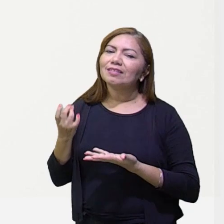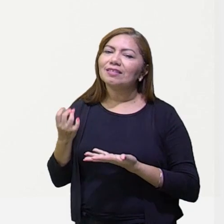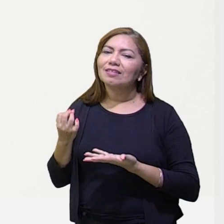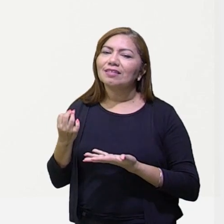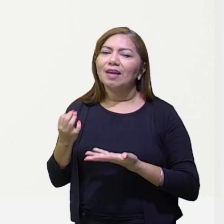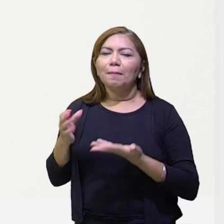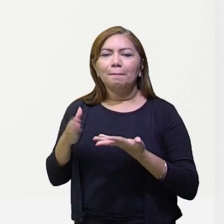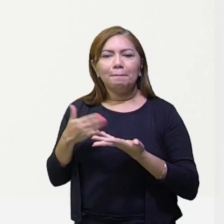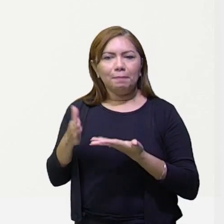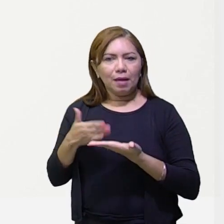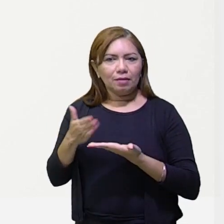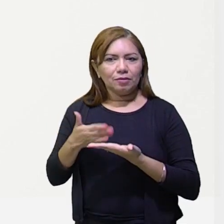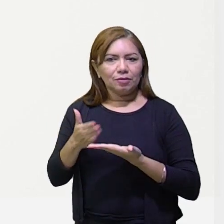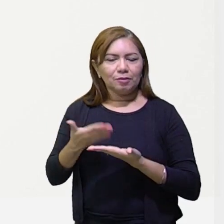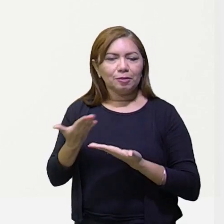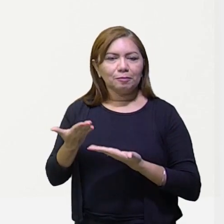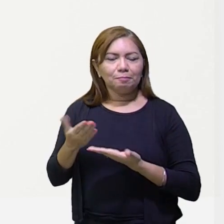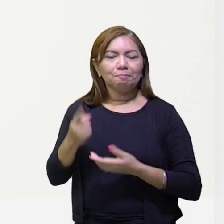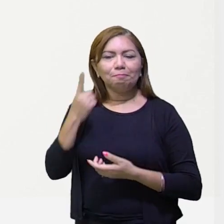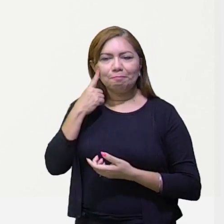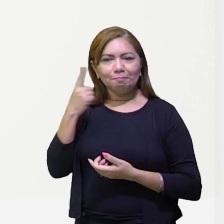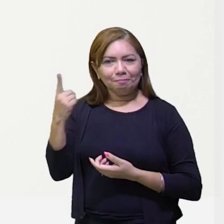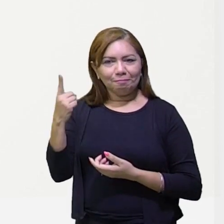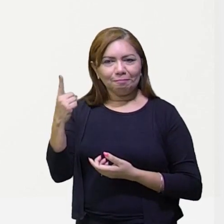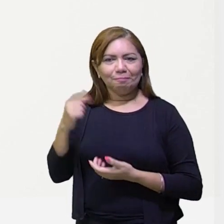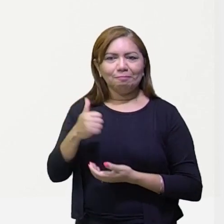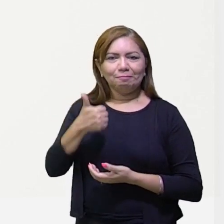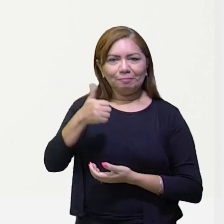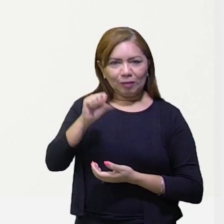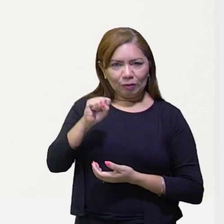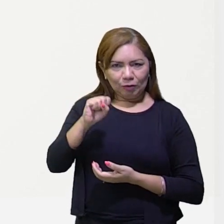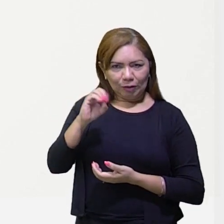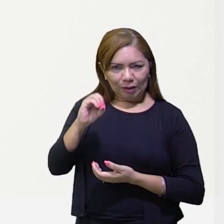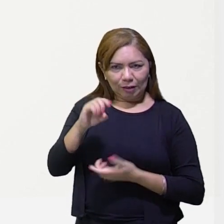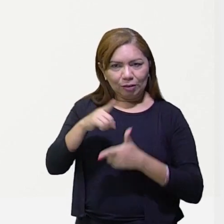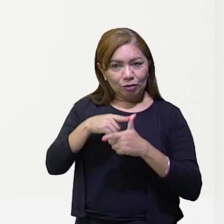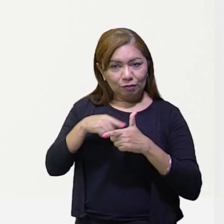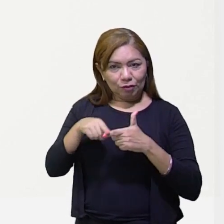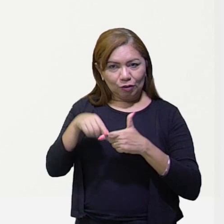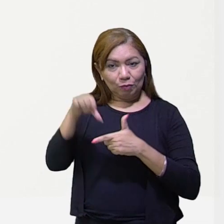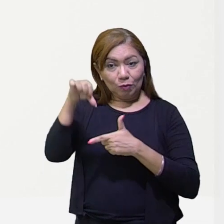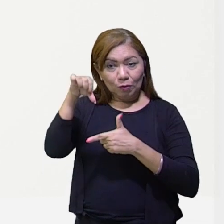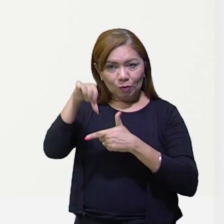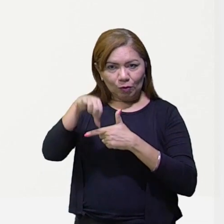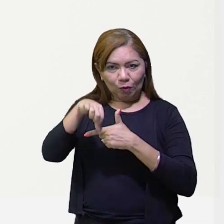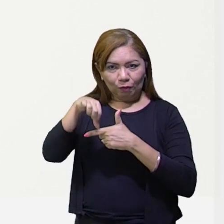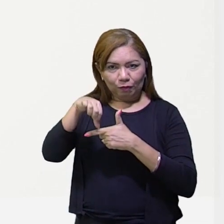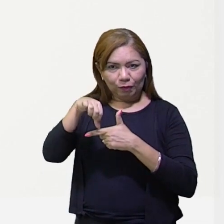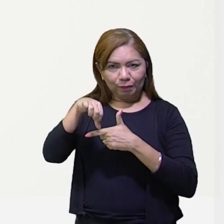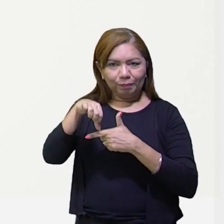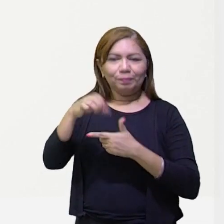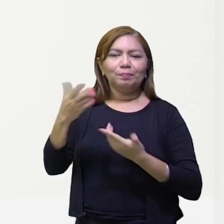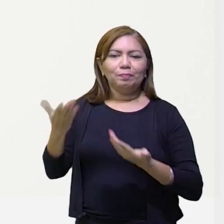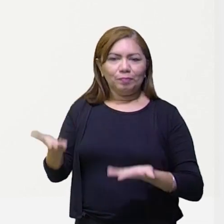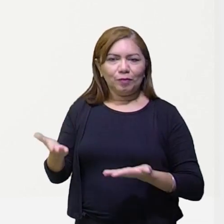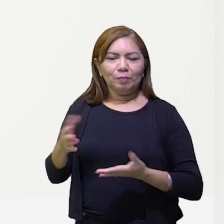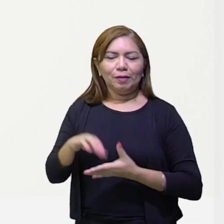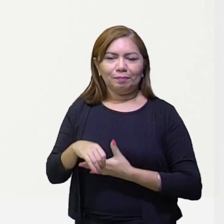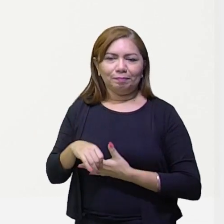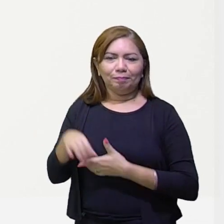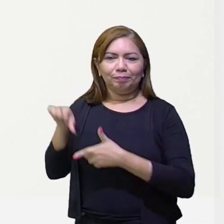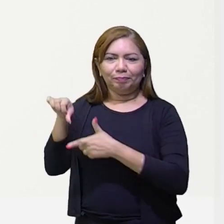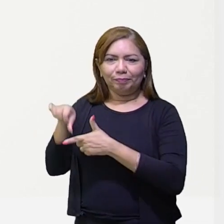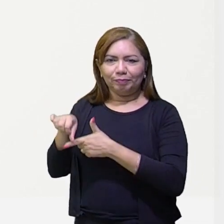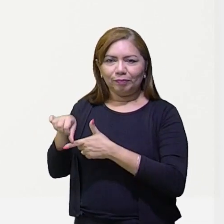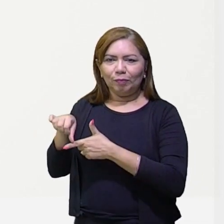o 9 é o nosso divisor. Olha aí, ó. 9 é o nosso divisor. Então, já temos a conta.